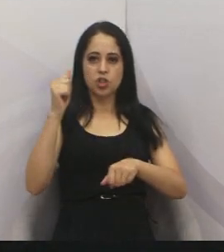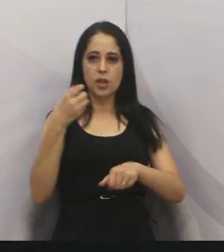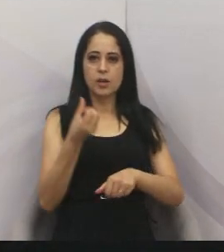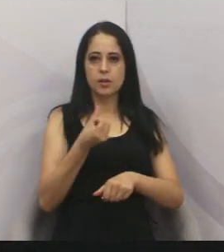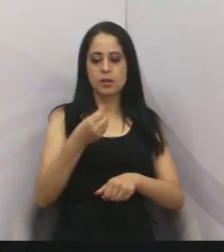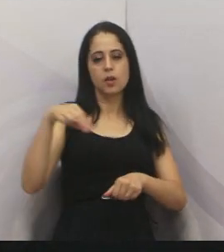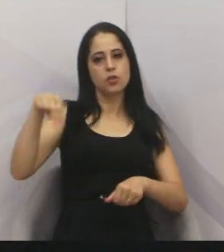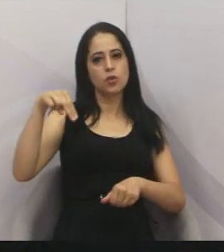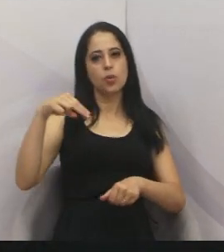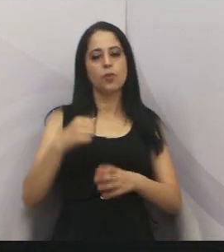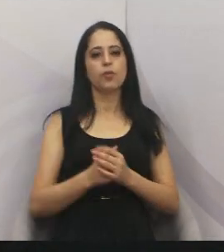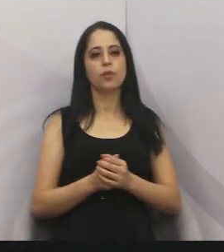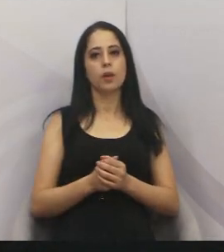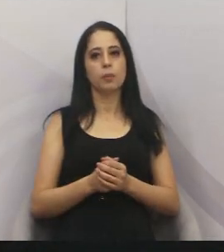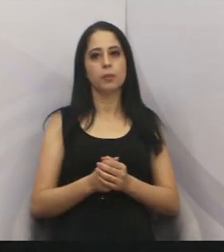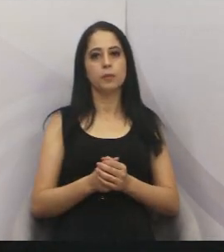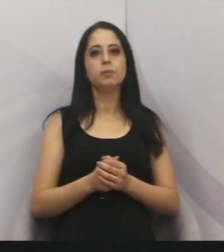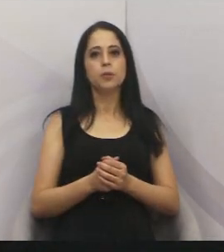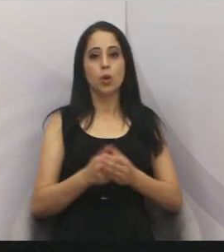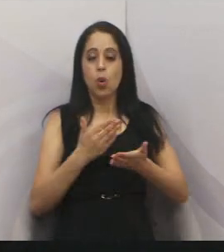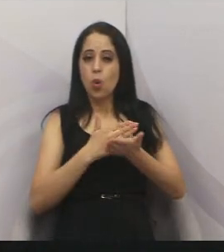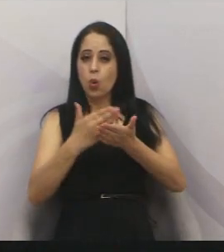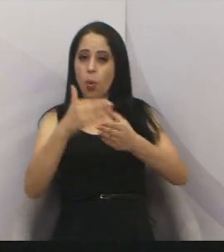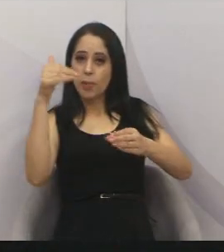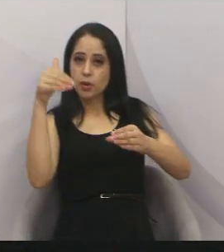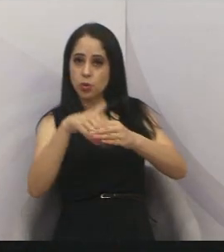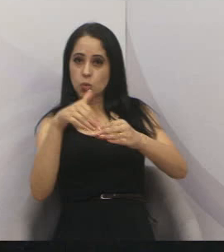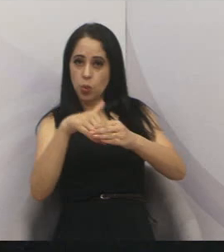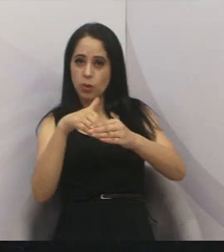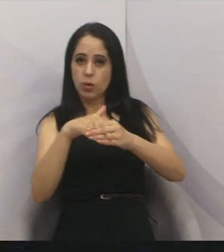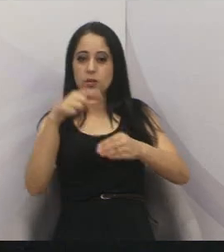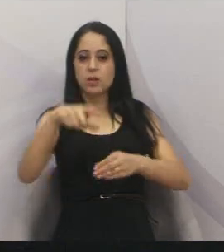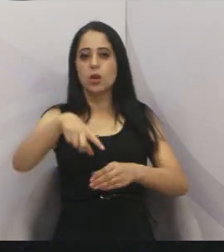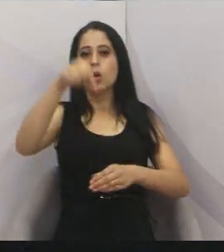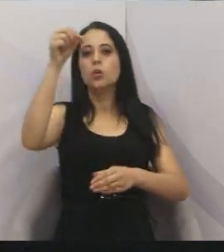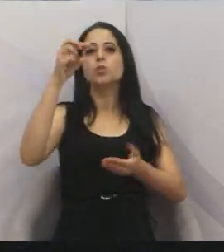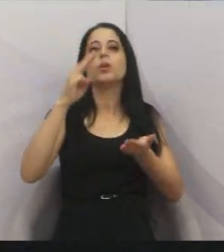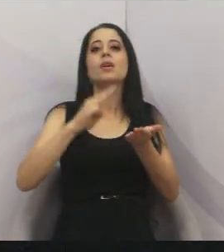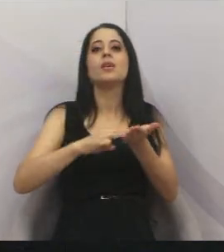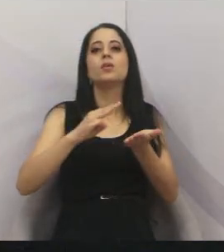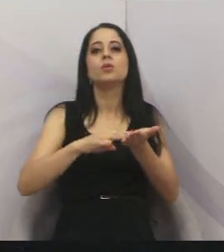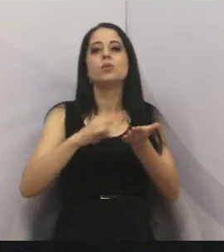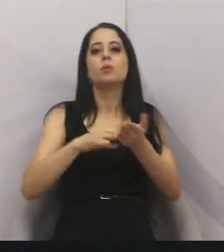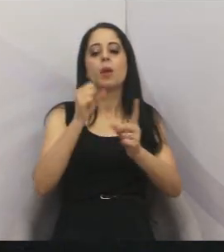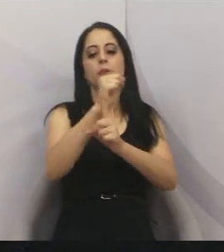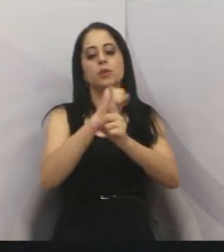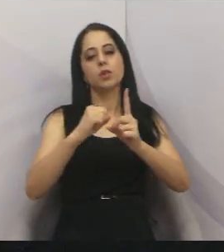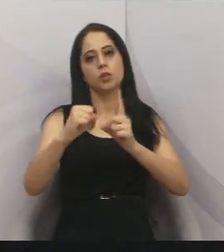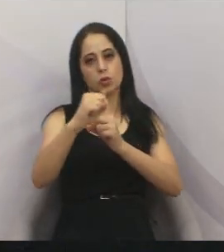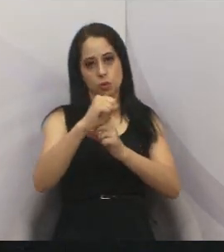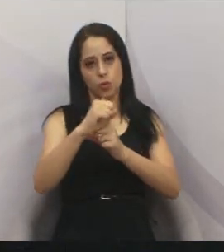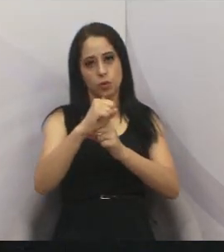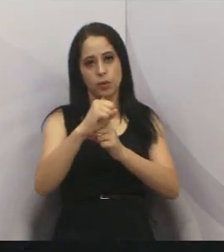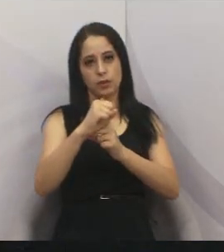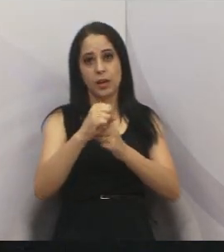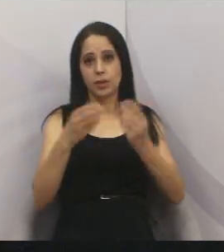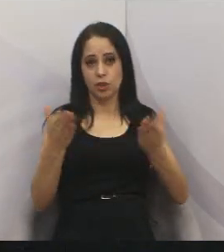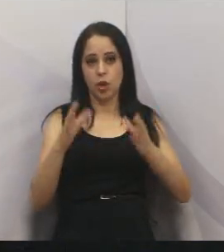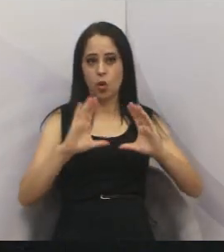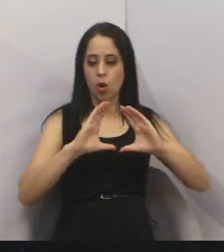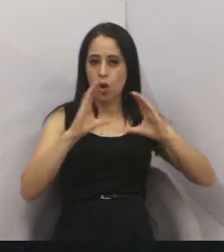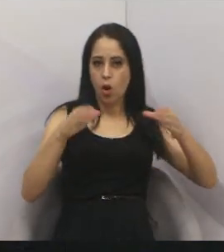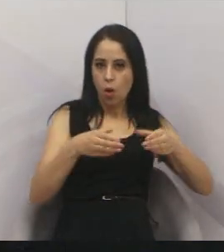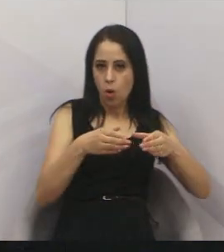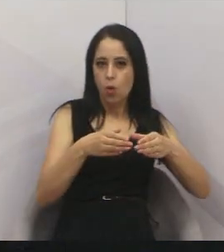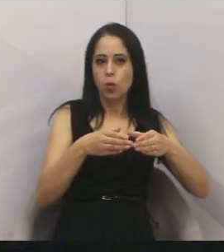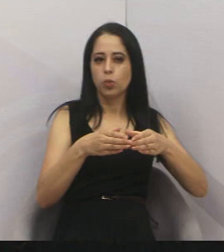novembro de 2021, foi aberta a votação para a eleição dos membros da sociedade civil para a composição do Conselho Gestor da